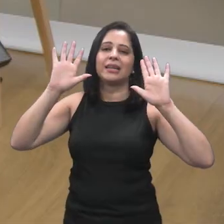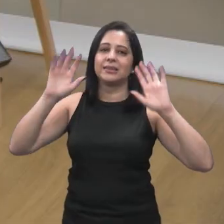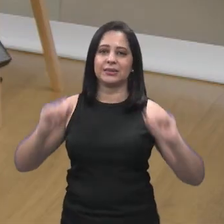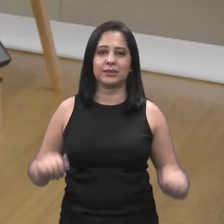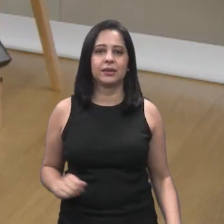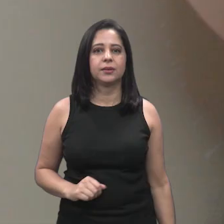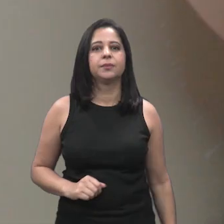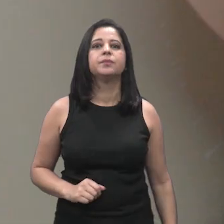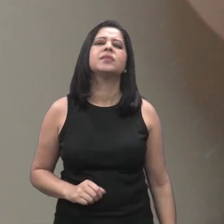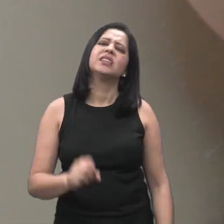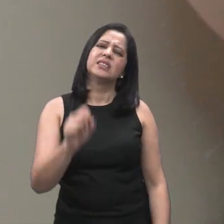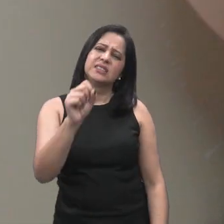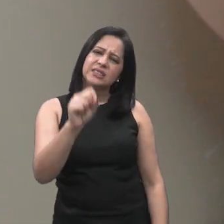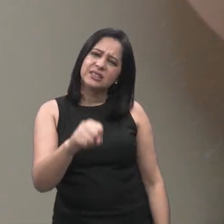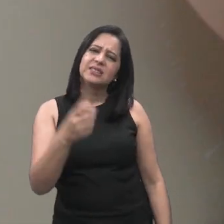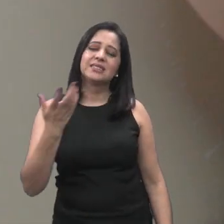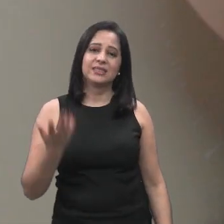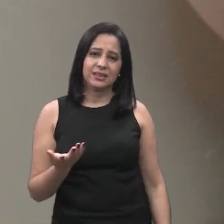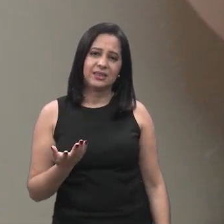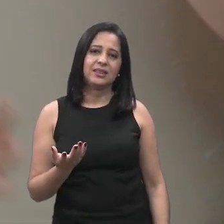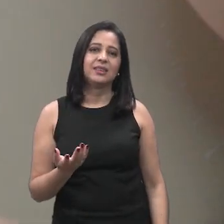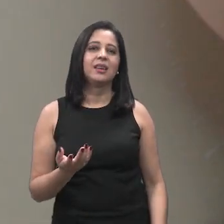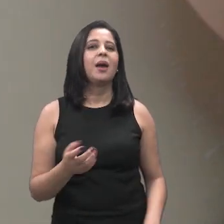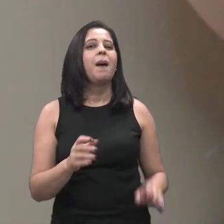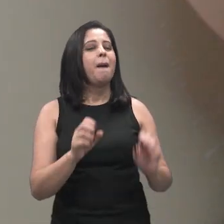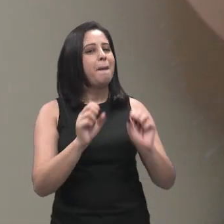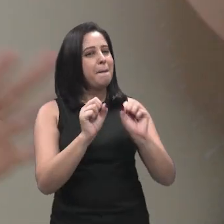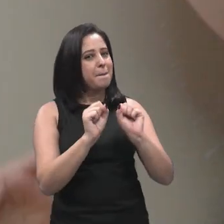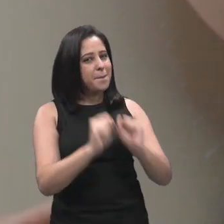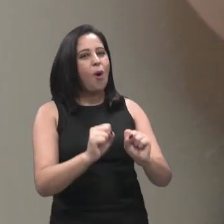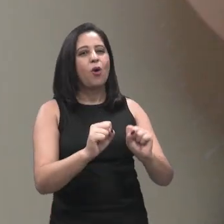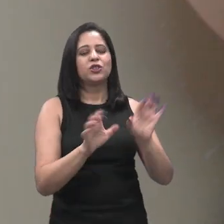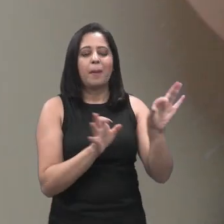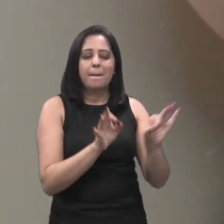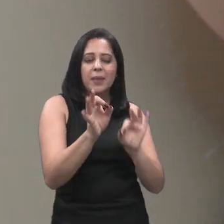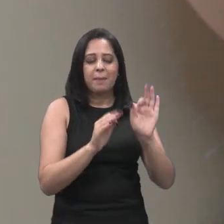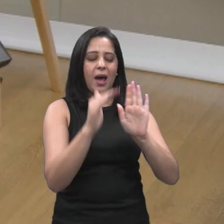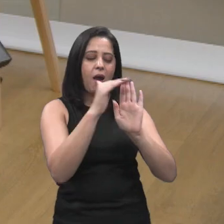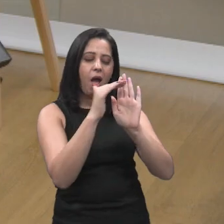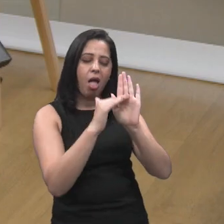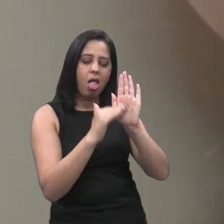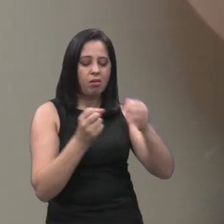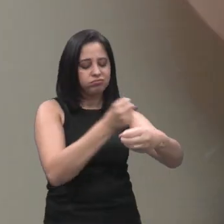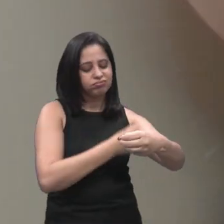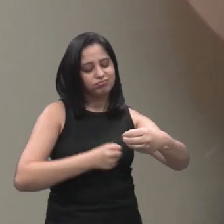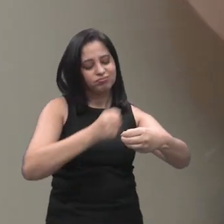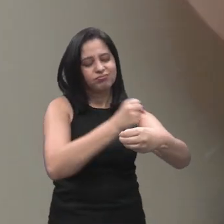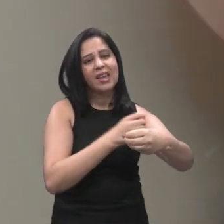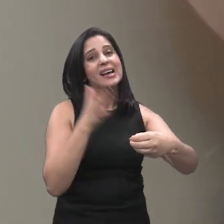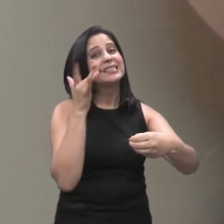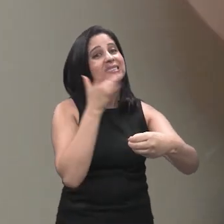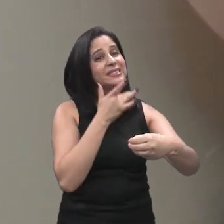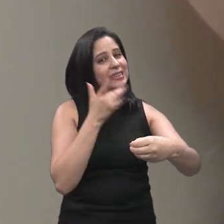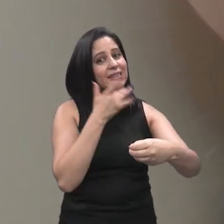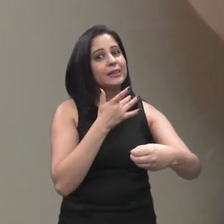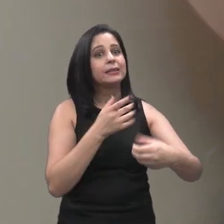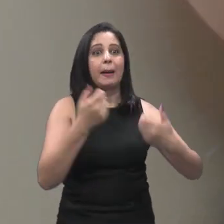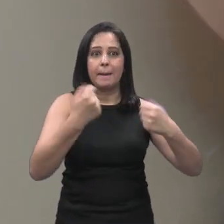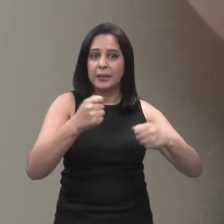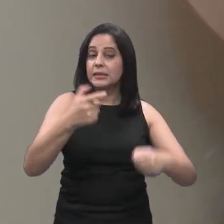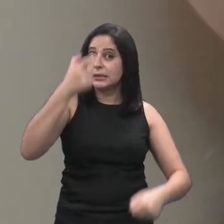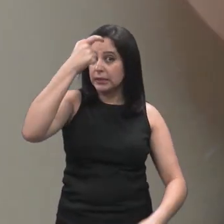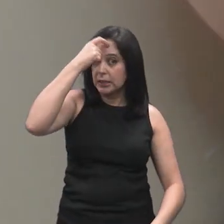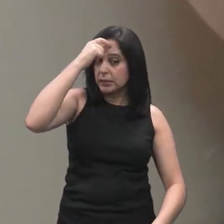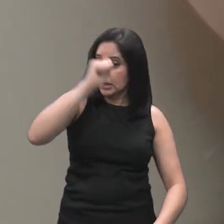aí também não precisa ser uma tortura, gente. Dá para fazer ali várias receitas, né? E também passa por um processo de